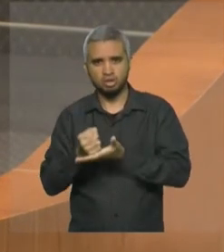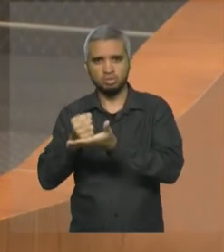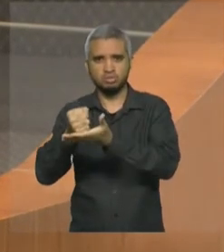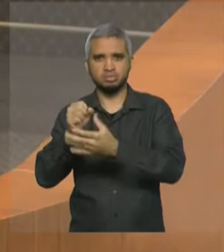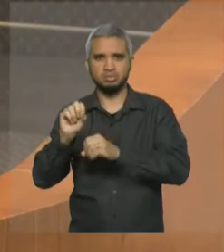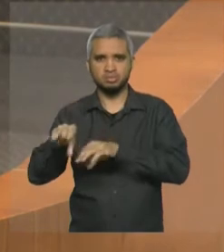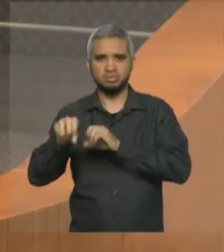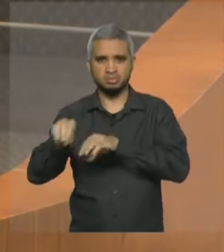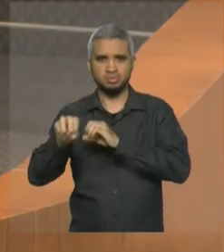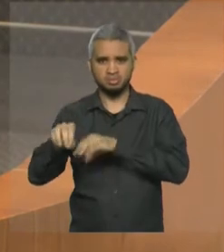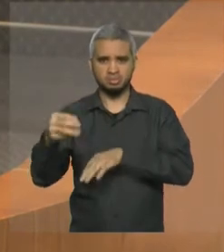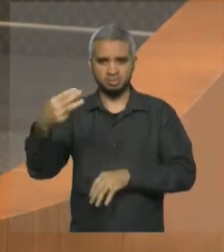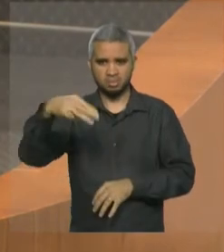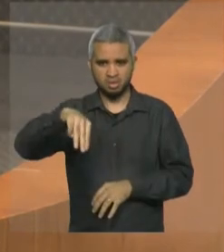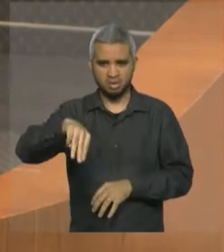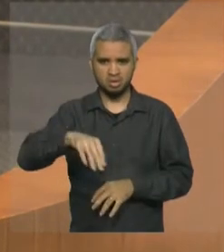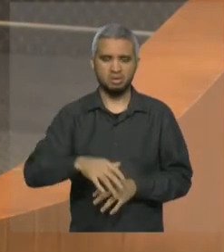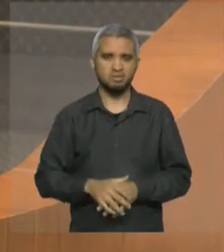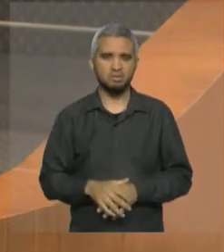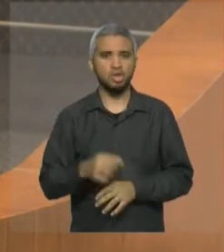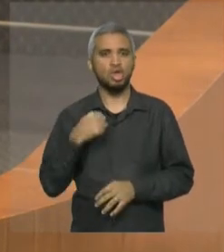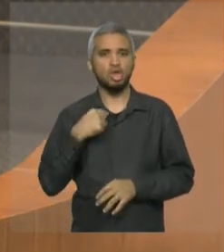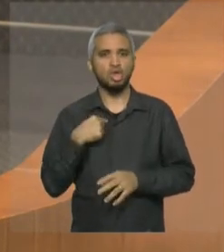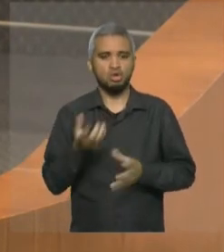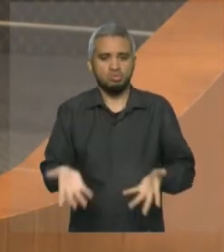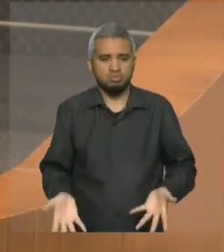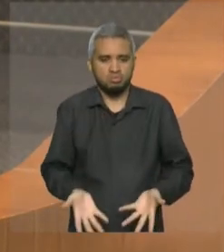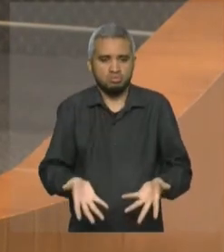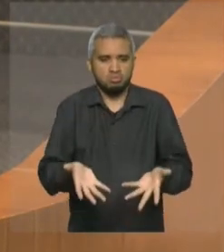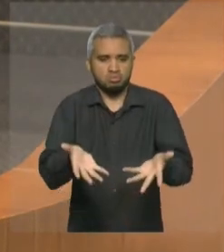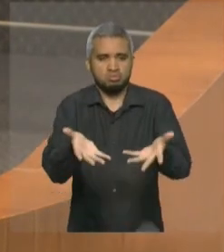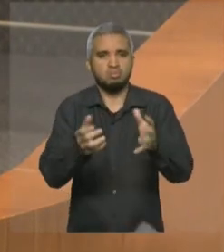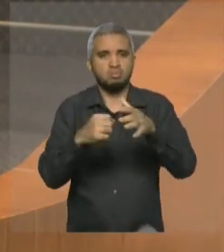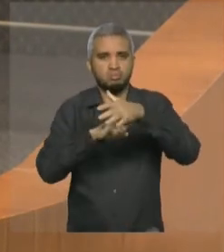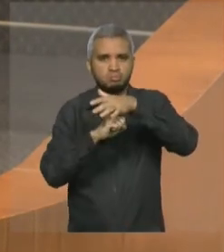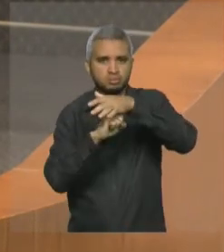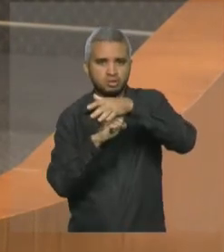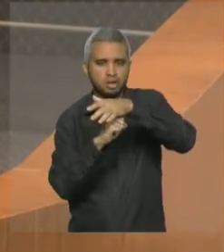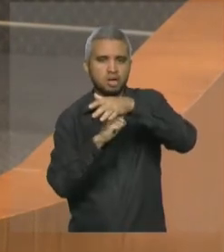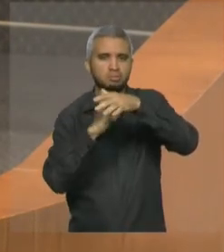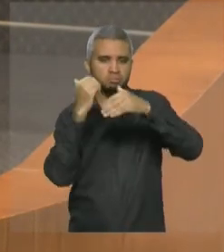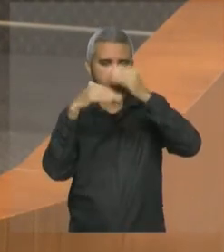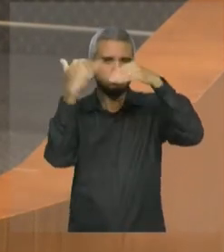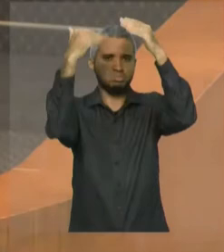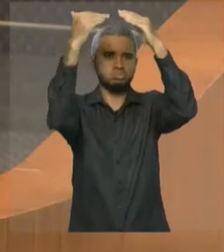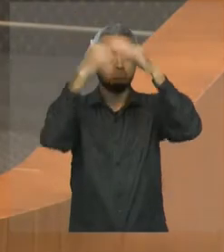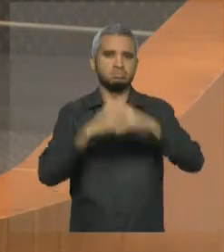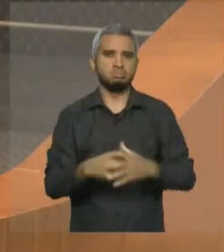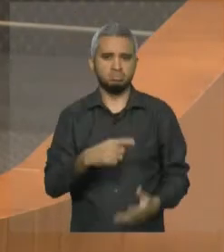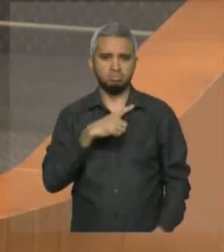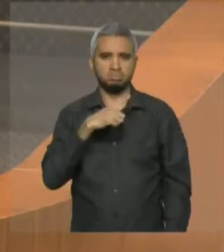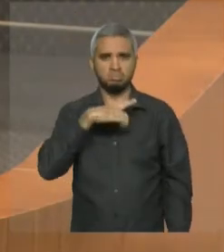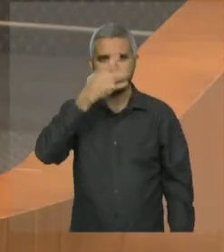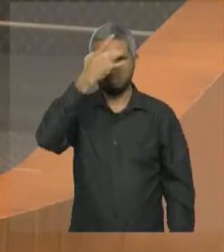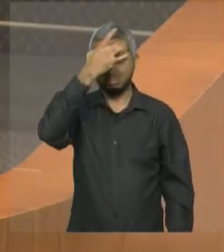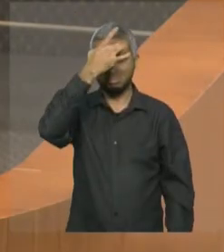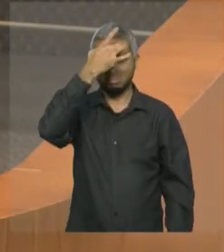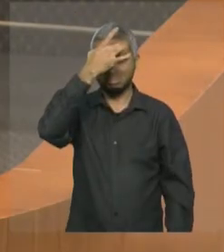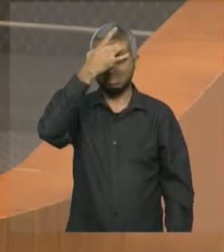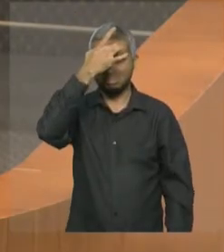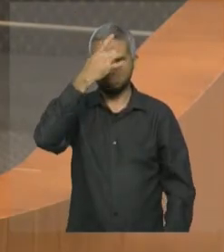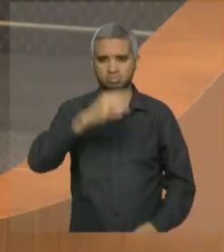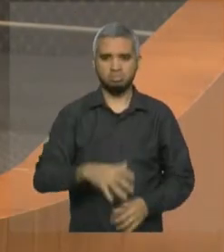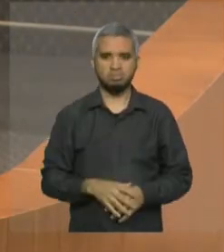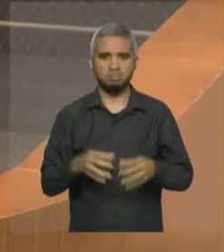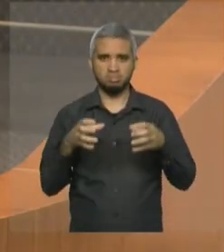Não dei esmola. Eu construí cérebros novos e cérebros qualificados. E é por isso o nível de consciência que tem a classe